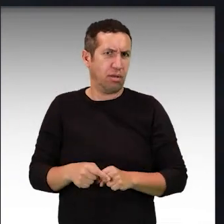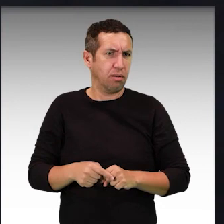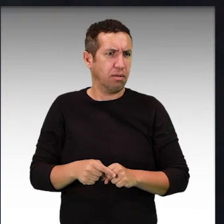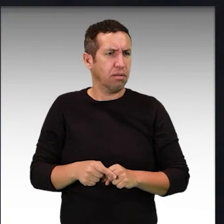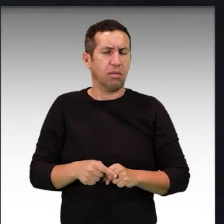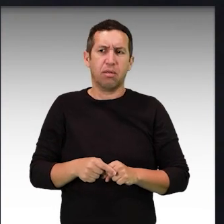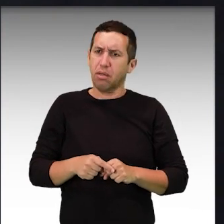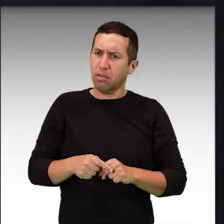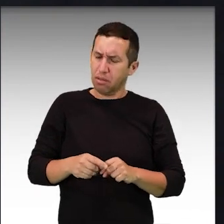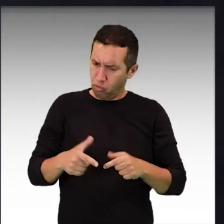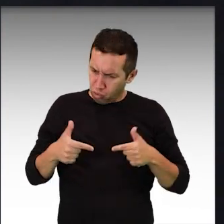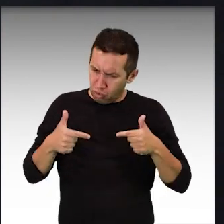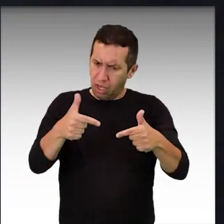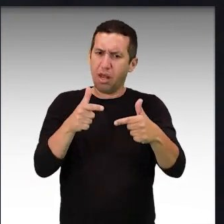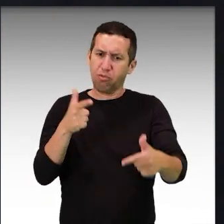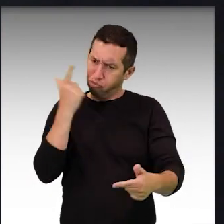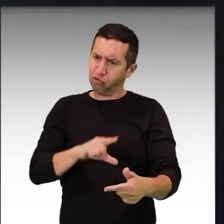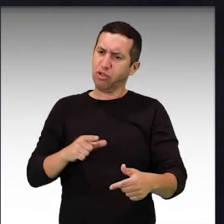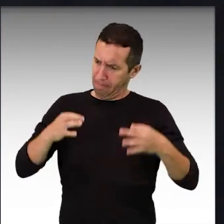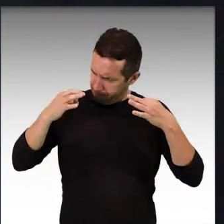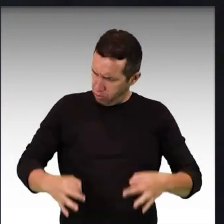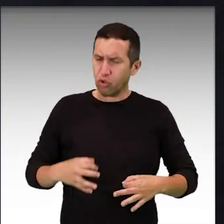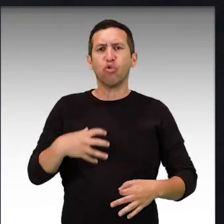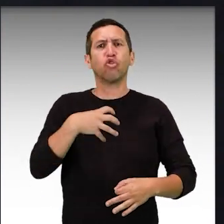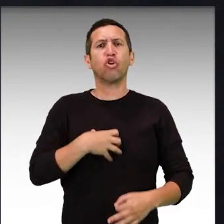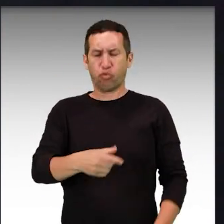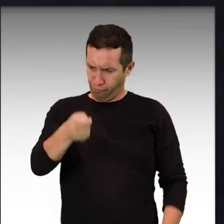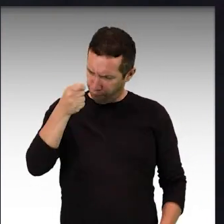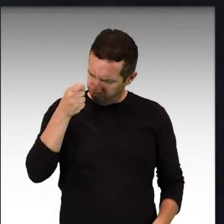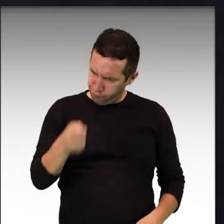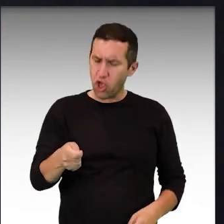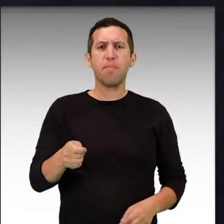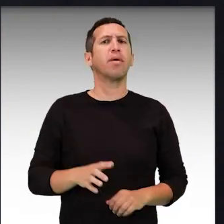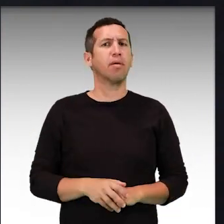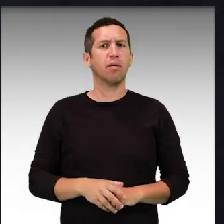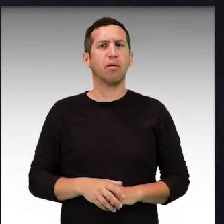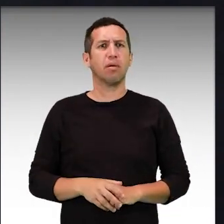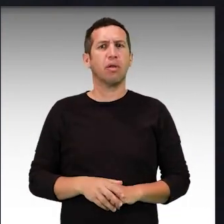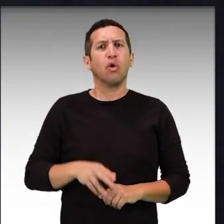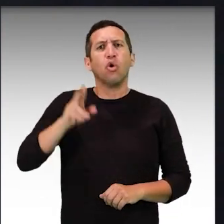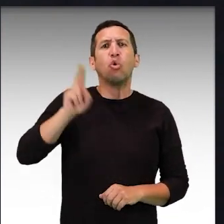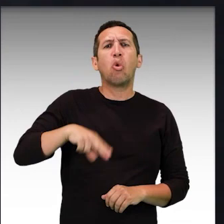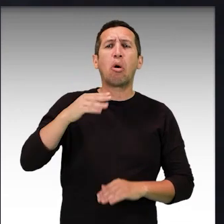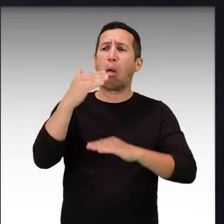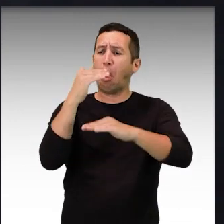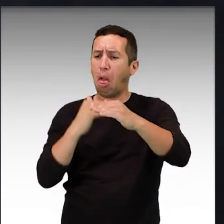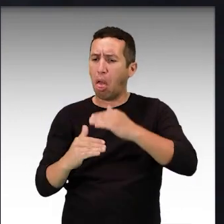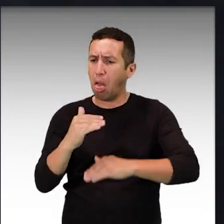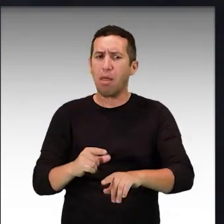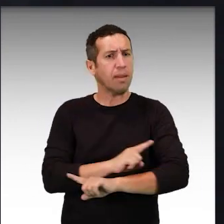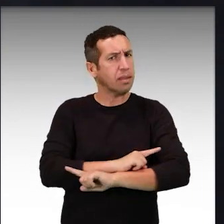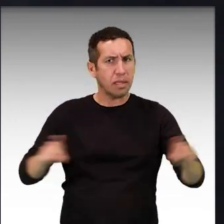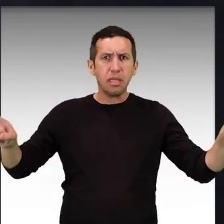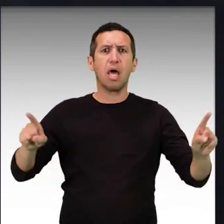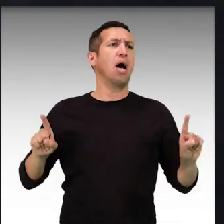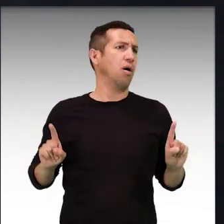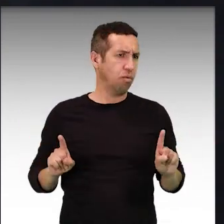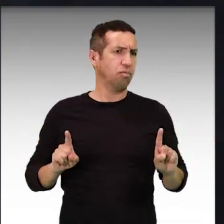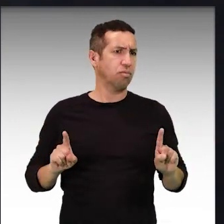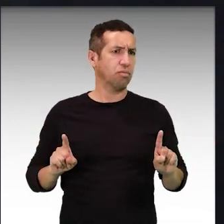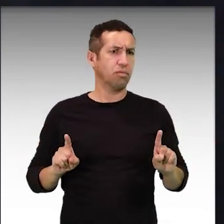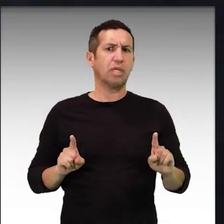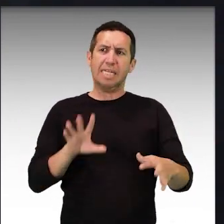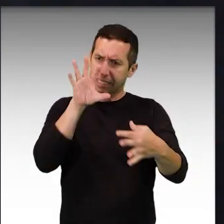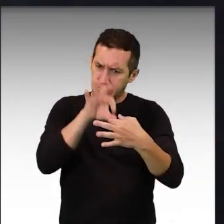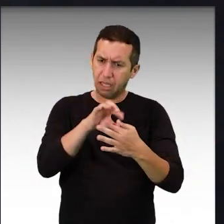exploração, pela promoção de um ambiente digno, inclusive, pois todo o Ministério do Trabalho tem que ser firme e sempre frear